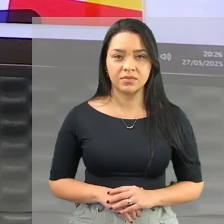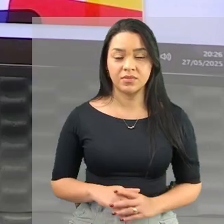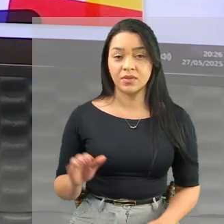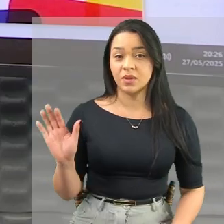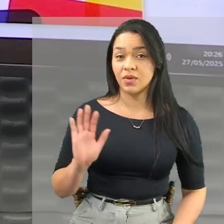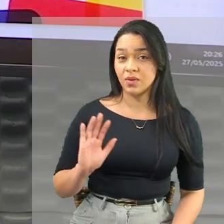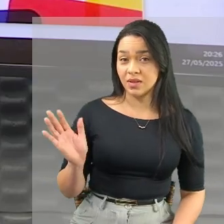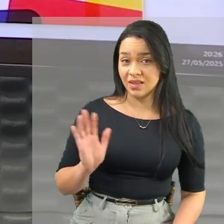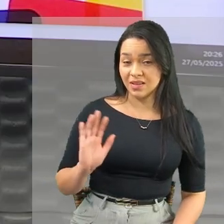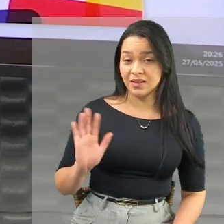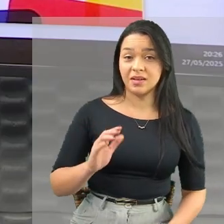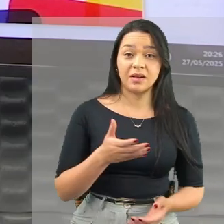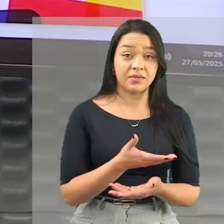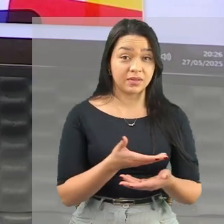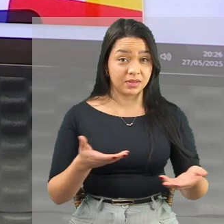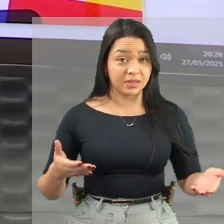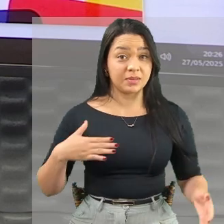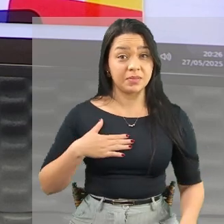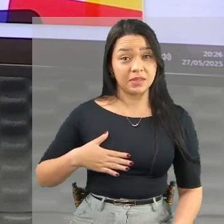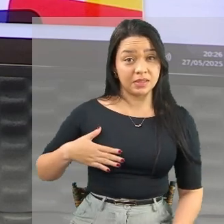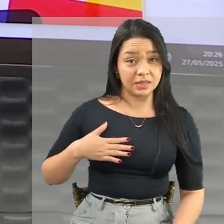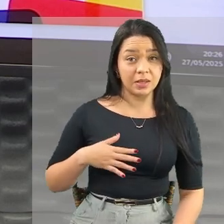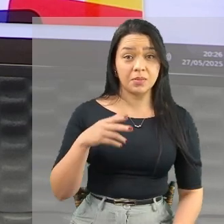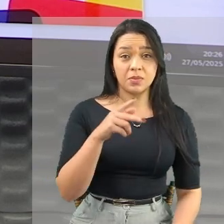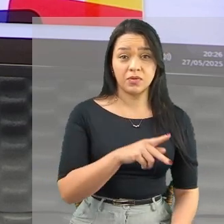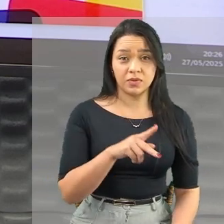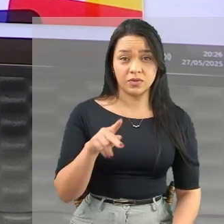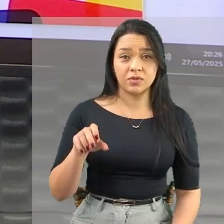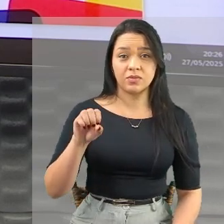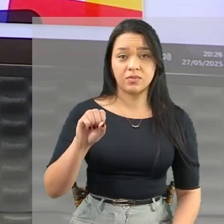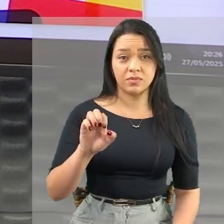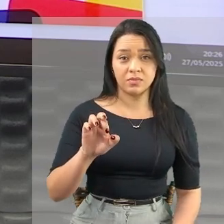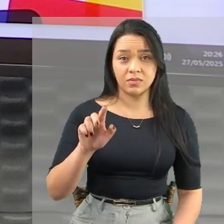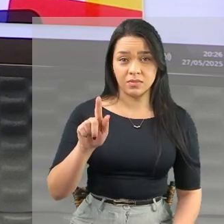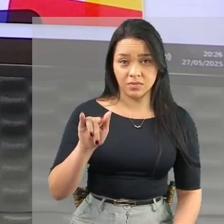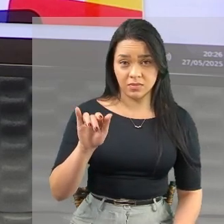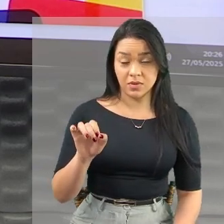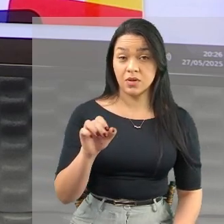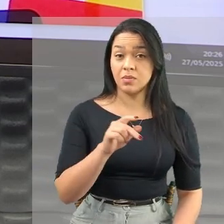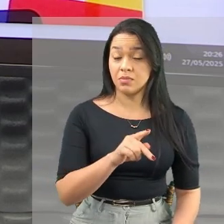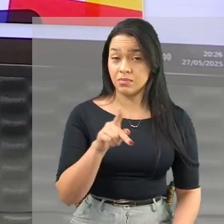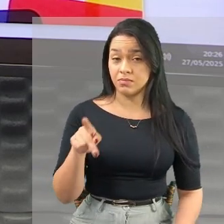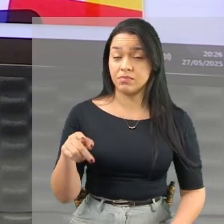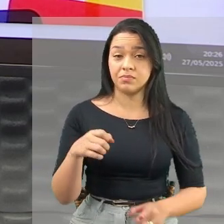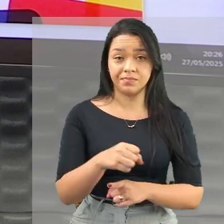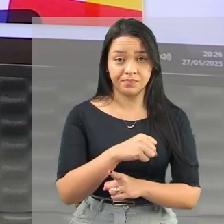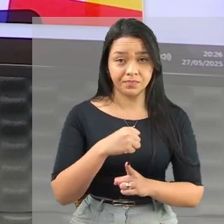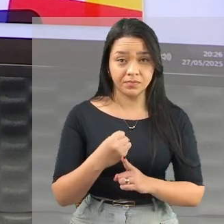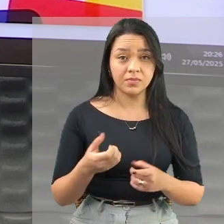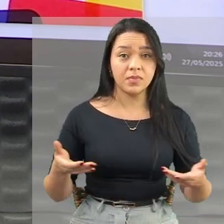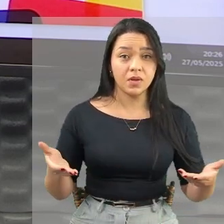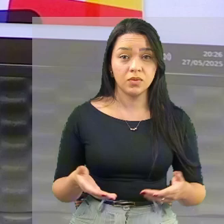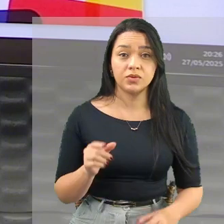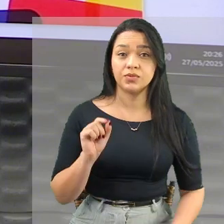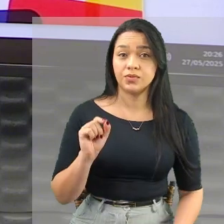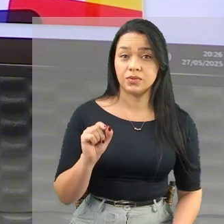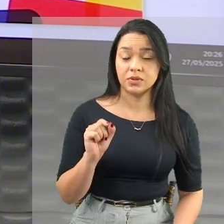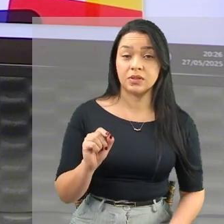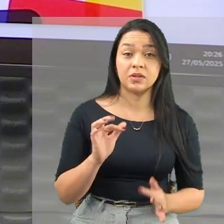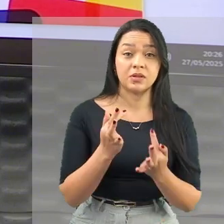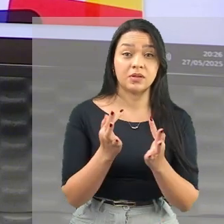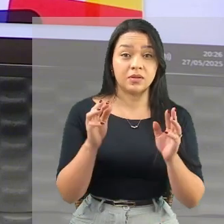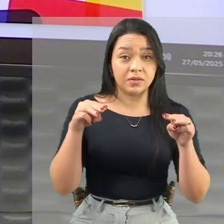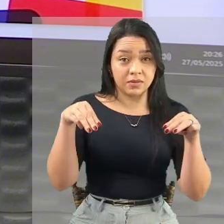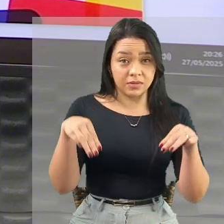Olá a todos e todas, muito prazer, professor Sérgio Muniz, professor de Sociologia. Bom, hoje a gente vai encerrar um conjunto